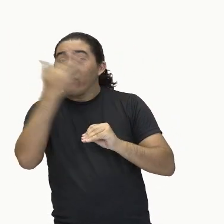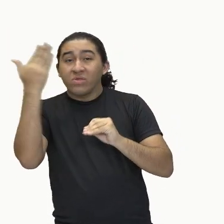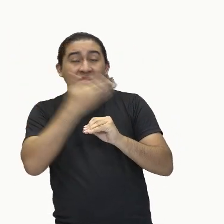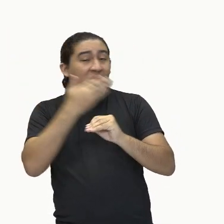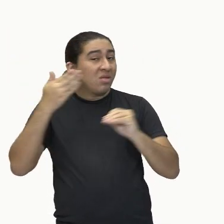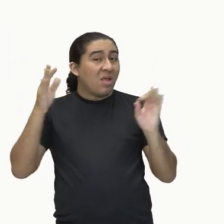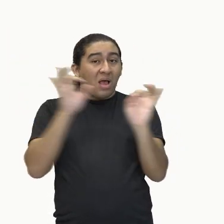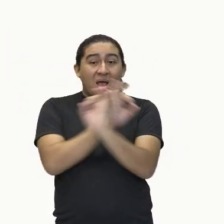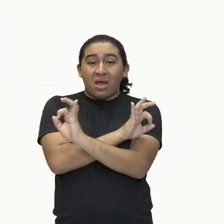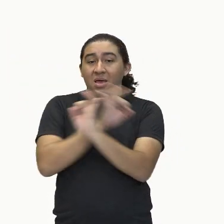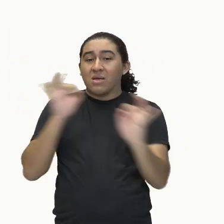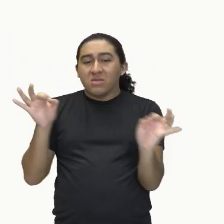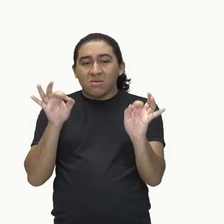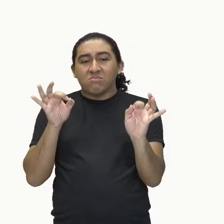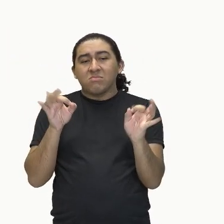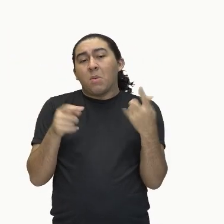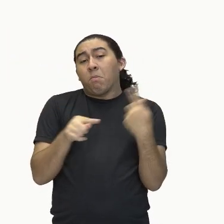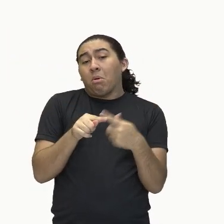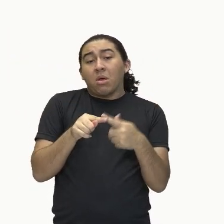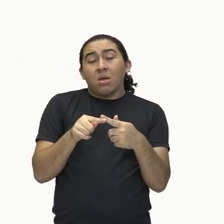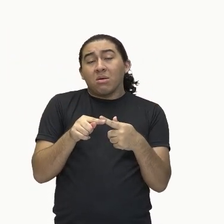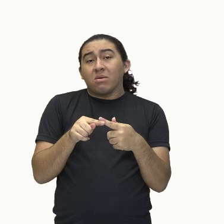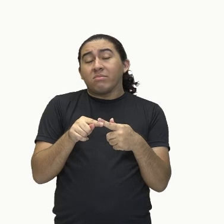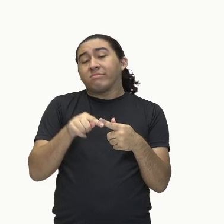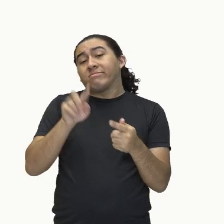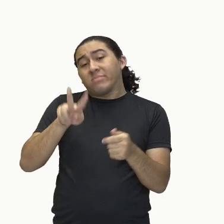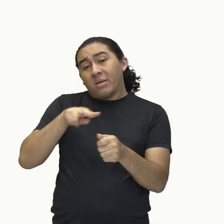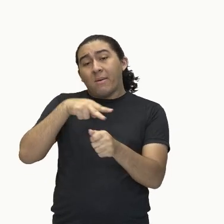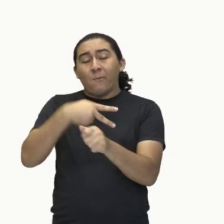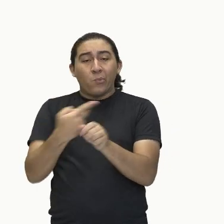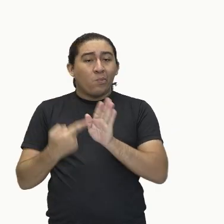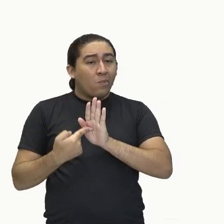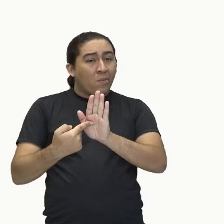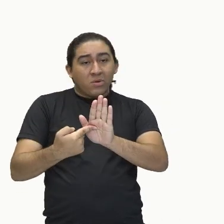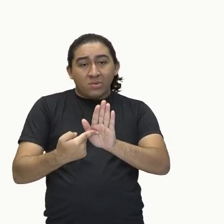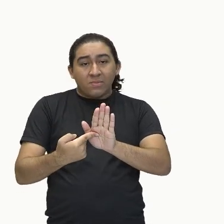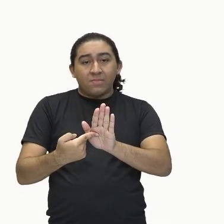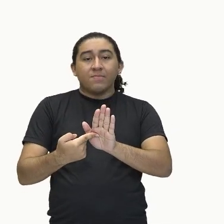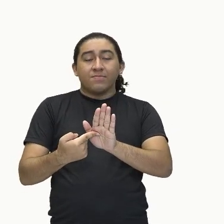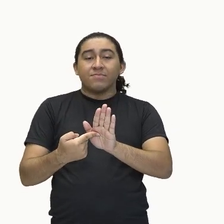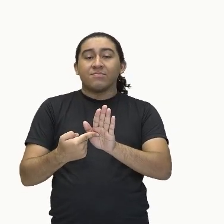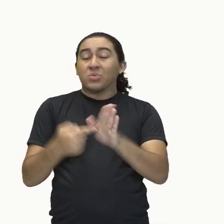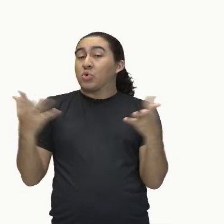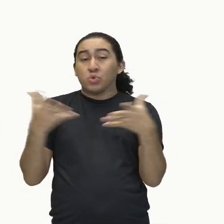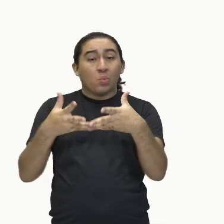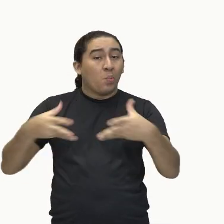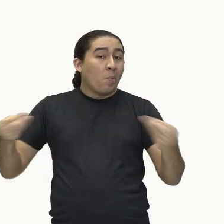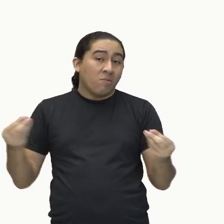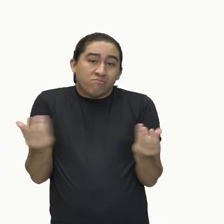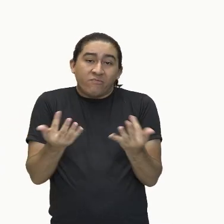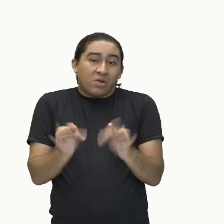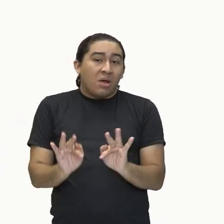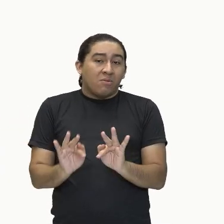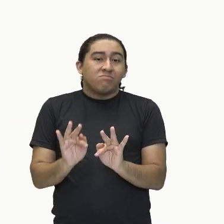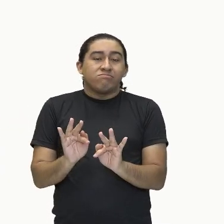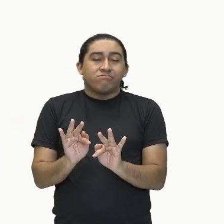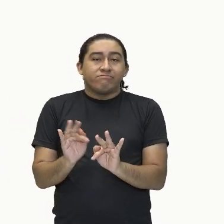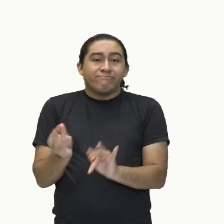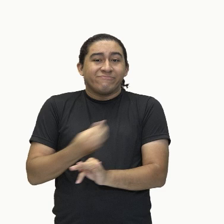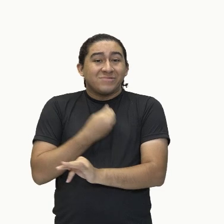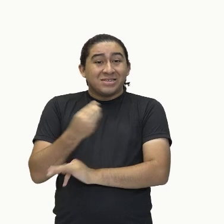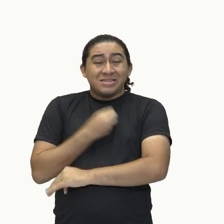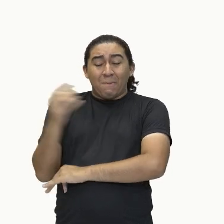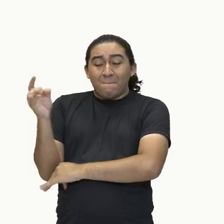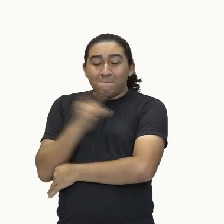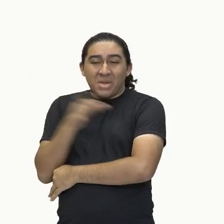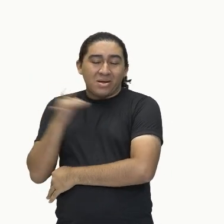vez. A razão, pouco a pouco, escampou. Desapareceu, por fim, escorraçada pela